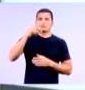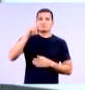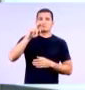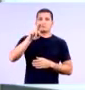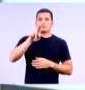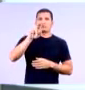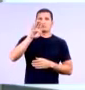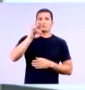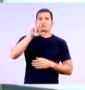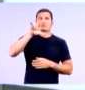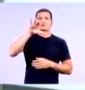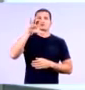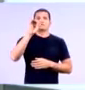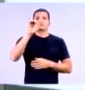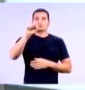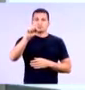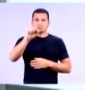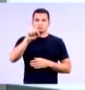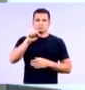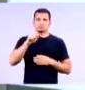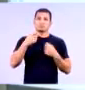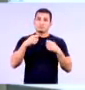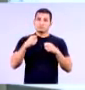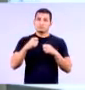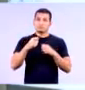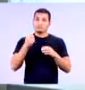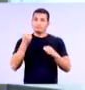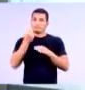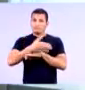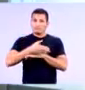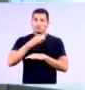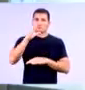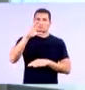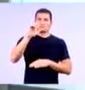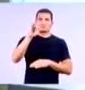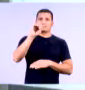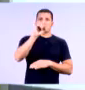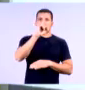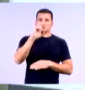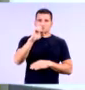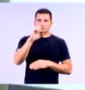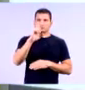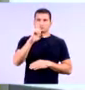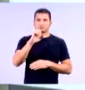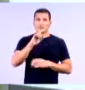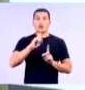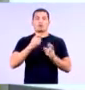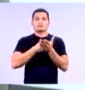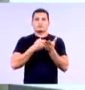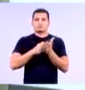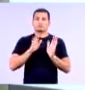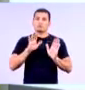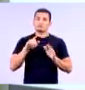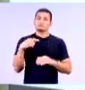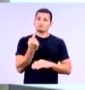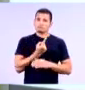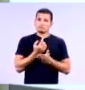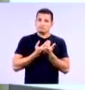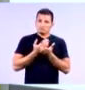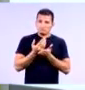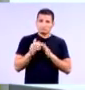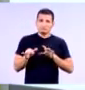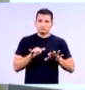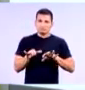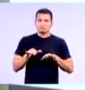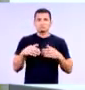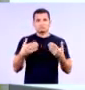eu preciso executar esses métodos de fora da classe. Geralmente, mas não é obrigatório. Mas para a gente, que a gente está iniciando a programar, vamos dizer que os métodos